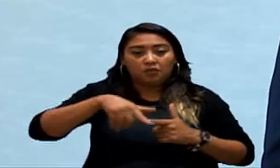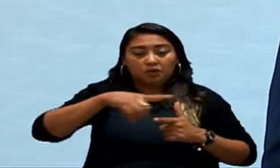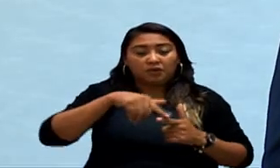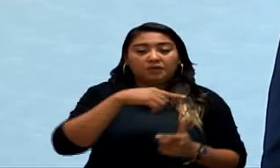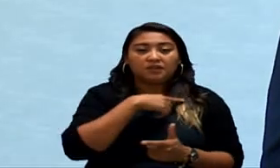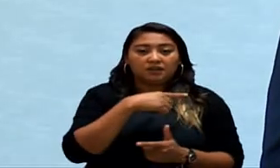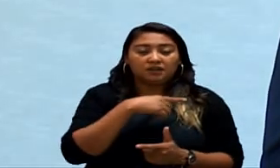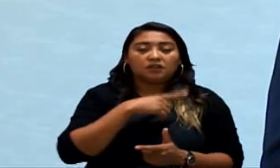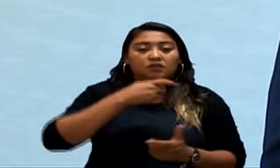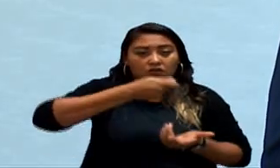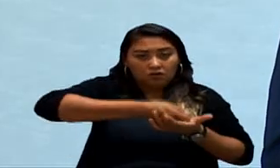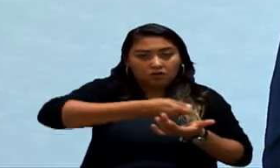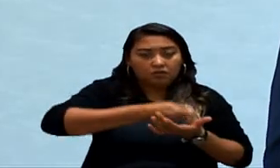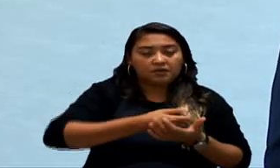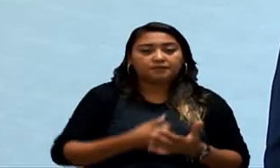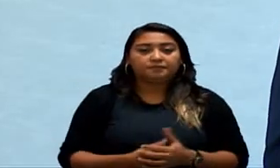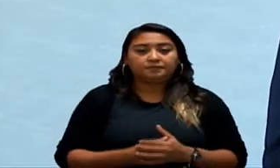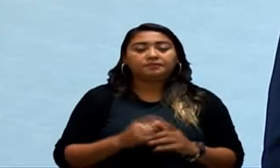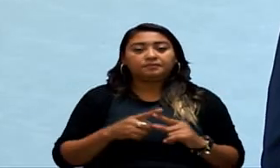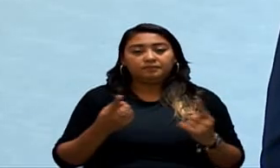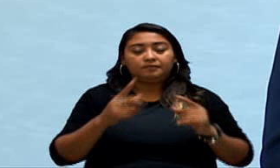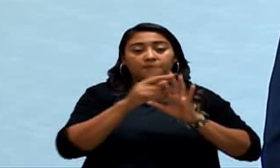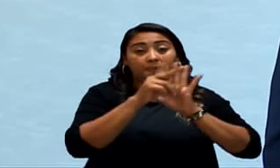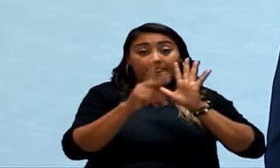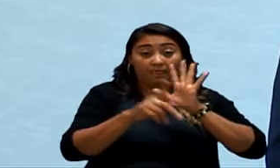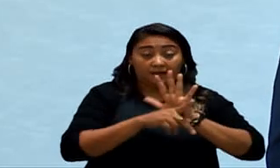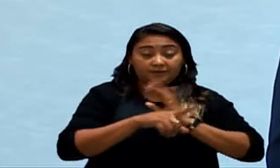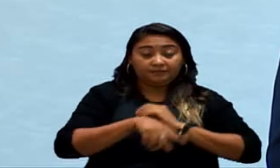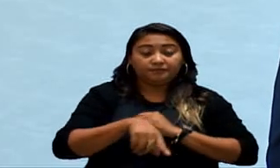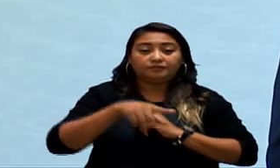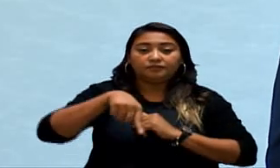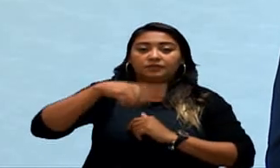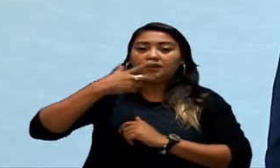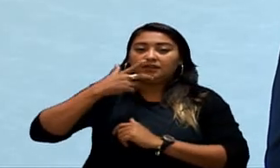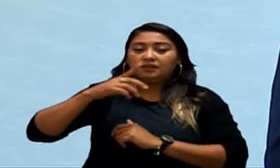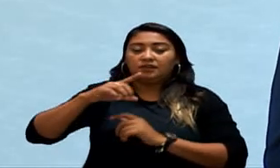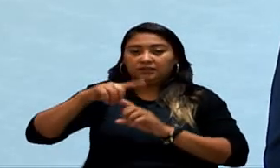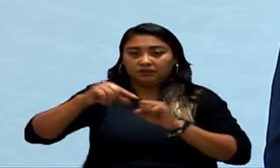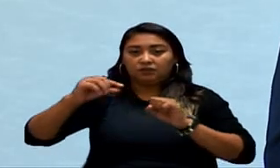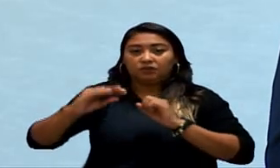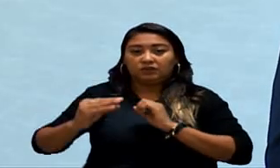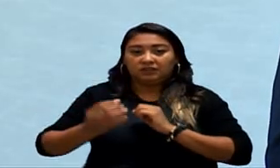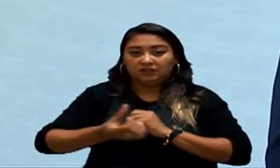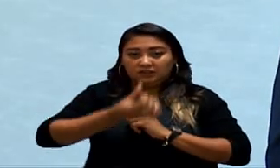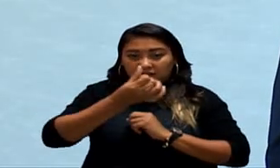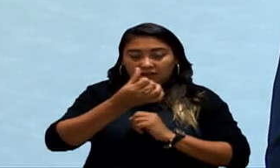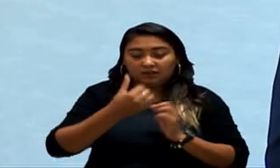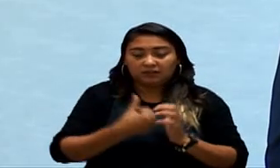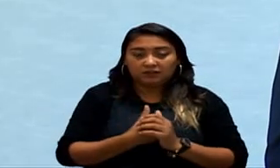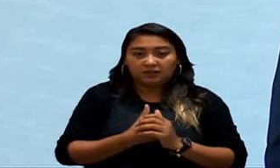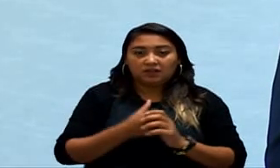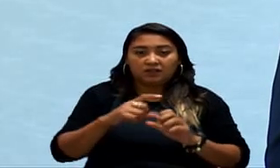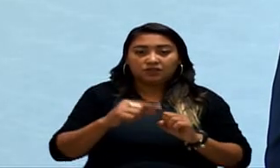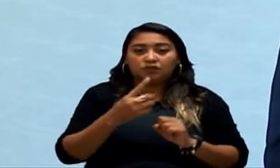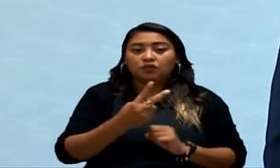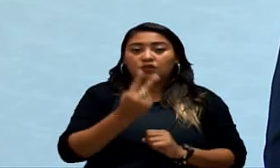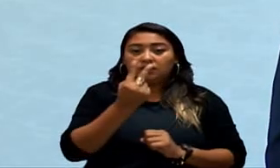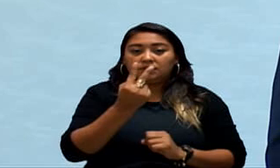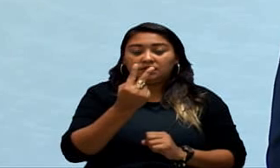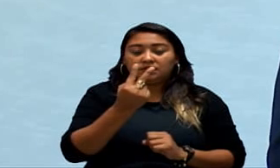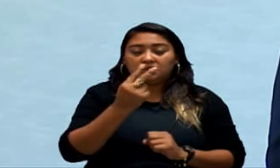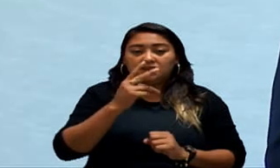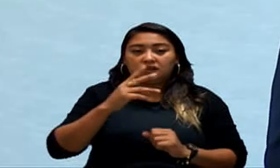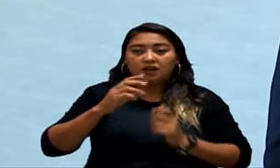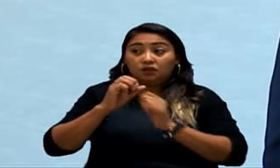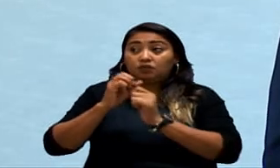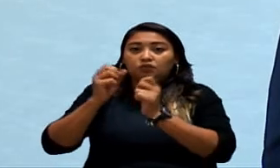problema, mas a gente cobra, vendo. Sim. Mas esse projeto, no caso do inciso 6, do artigo 2... Ele